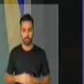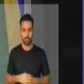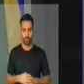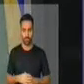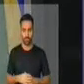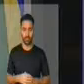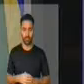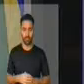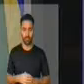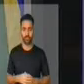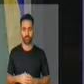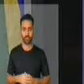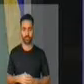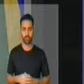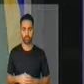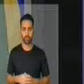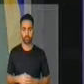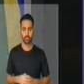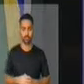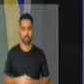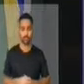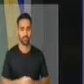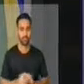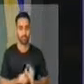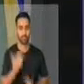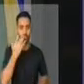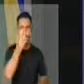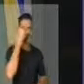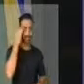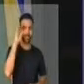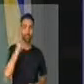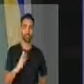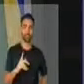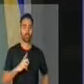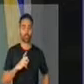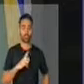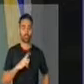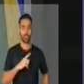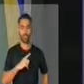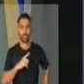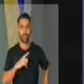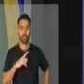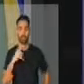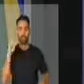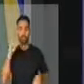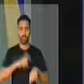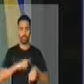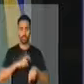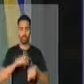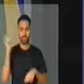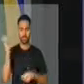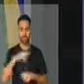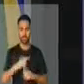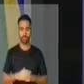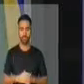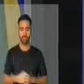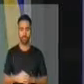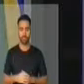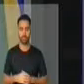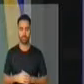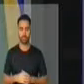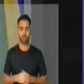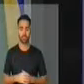a muitos no nosso país que passam por um momento de extrema fragilidade. E quero ressaltar